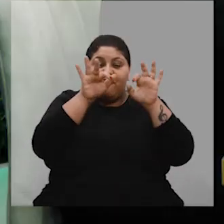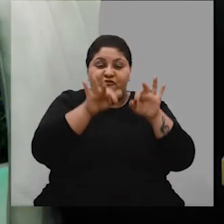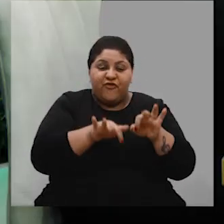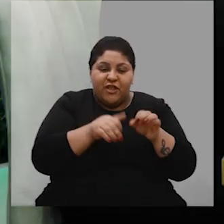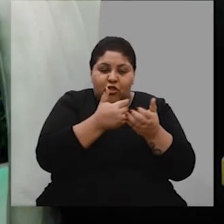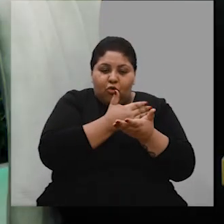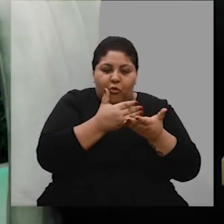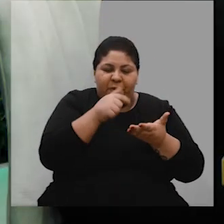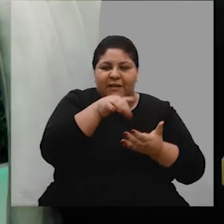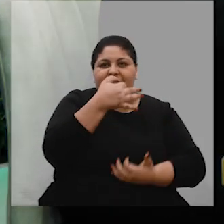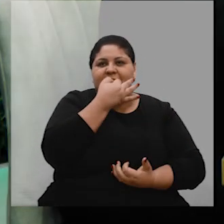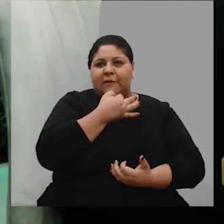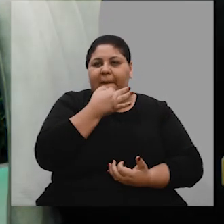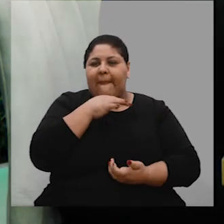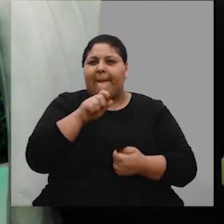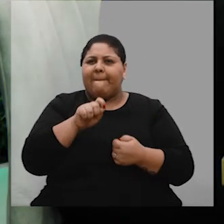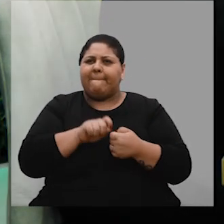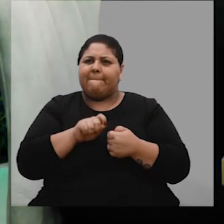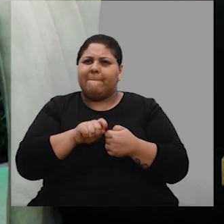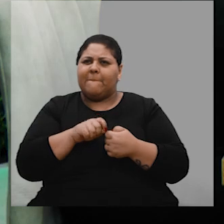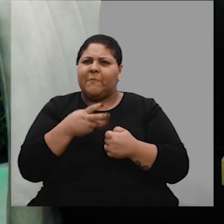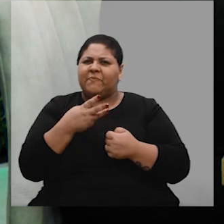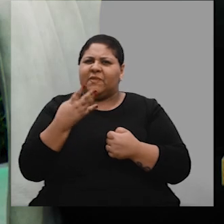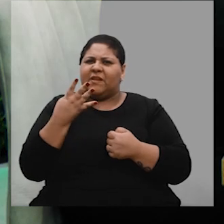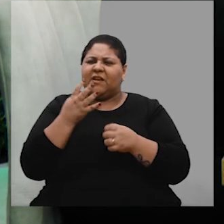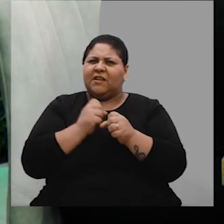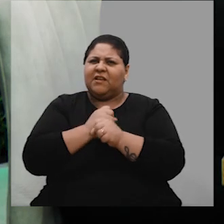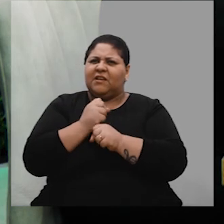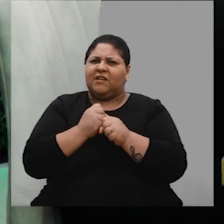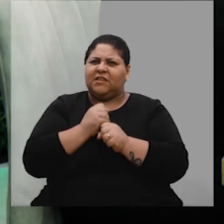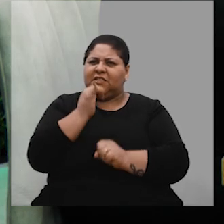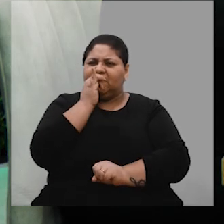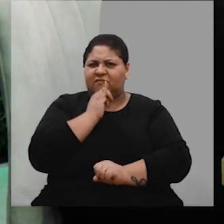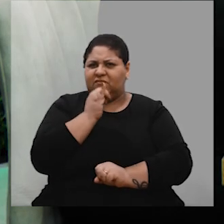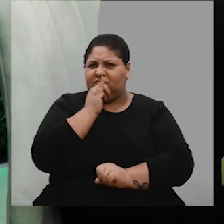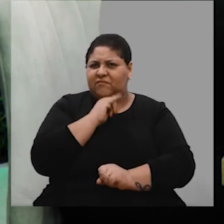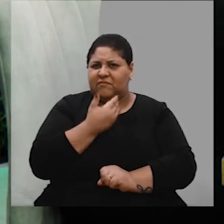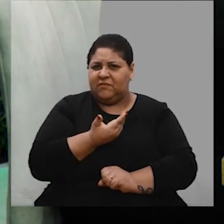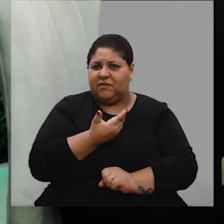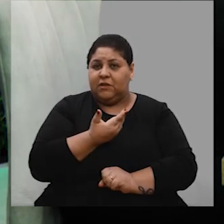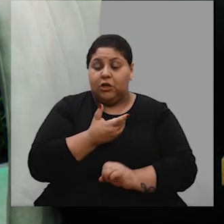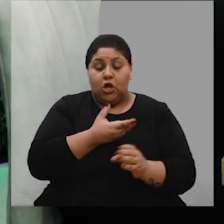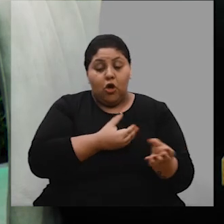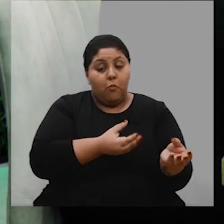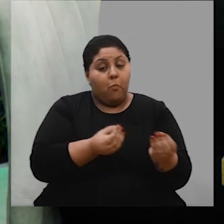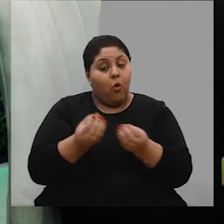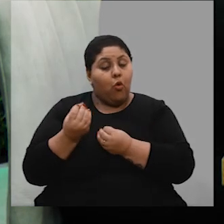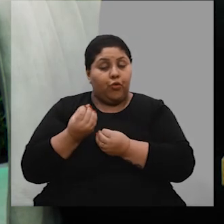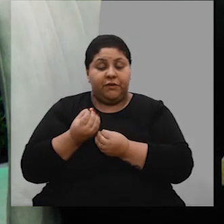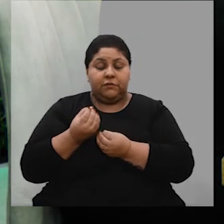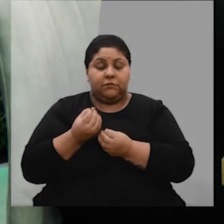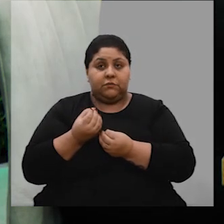raiz. Aqui em Caxias, a gente fez por 3, 4 anos, a gente fez testagem em massa